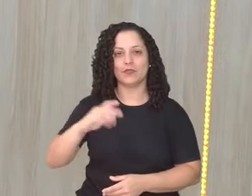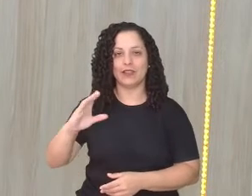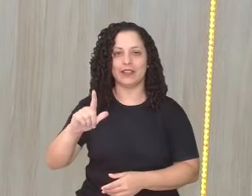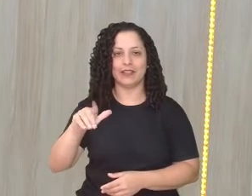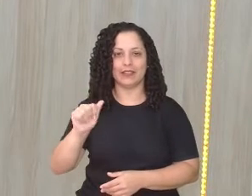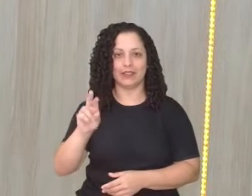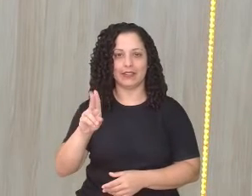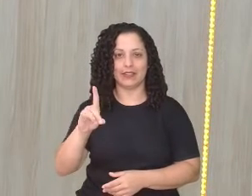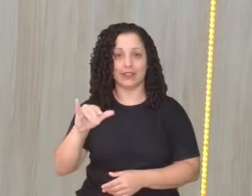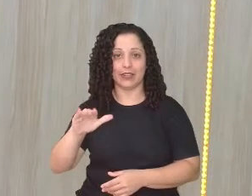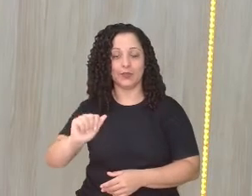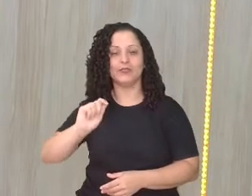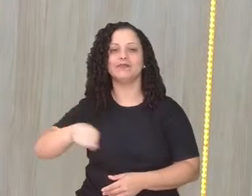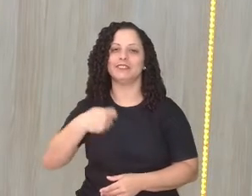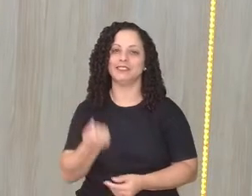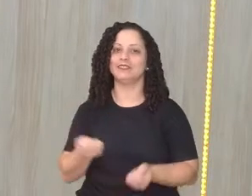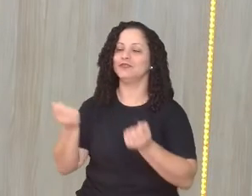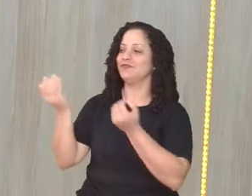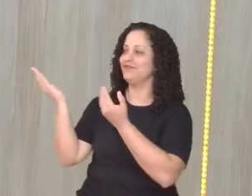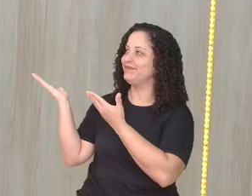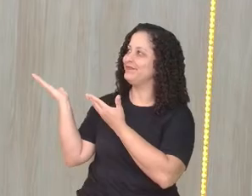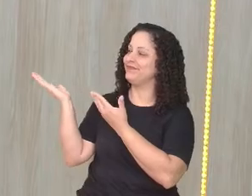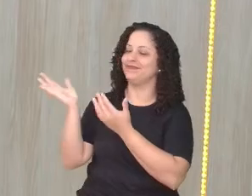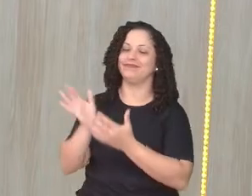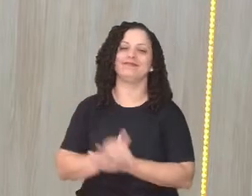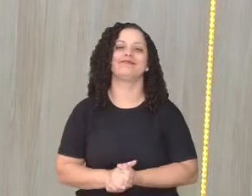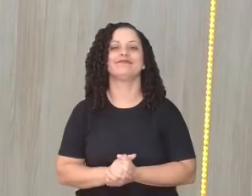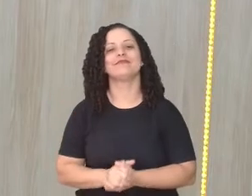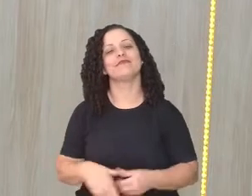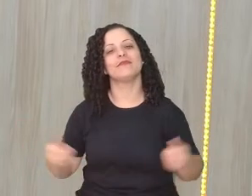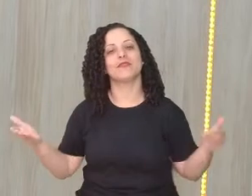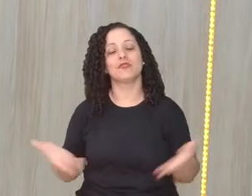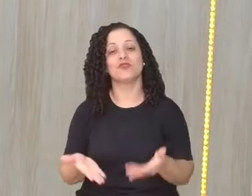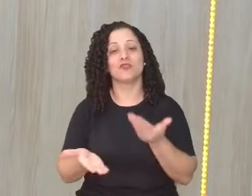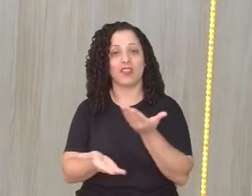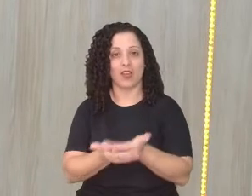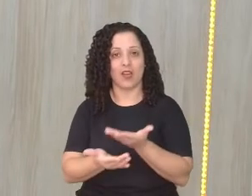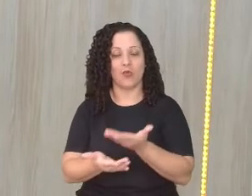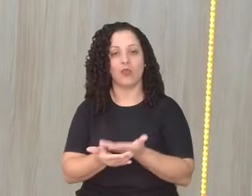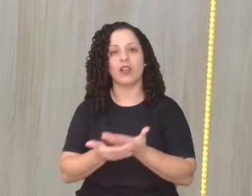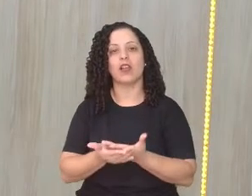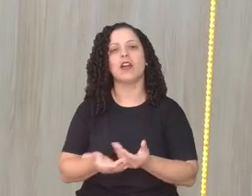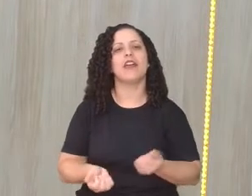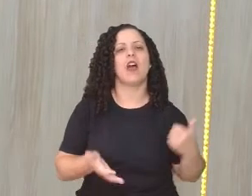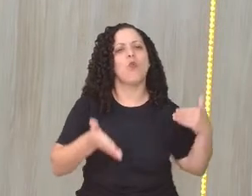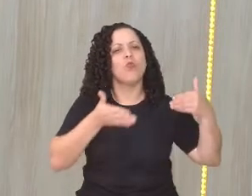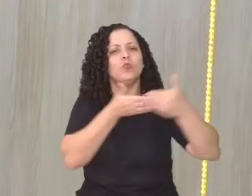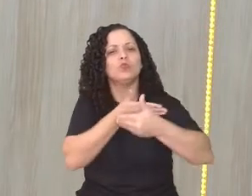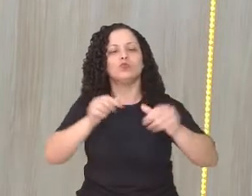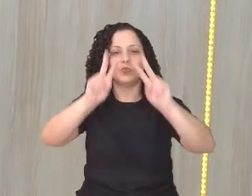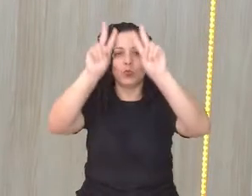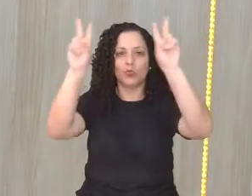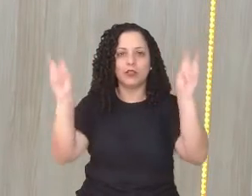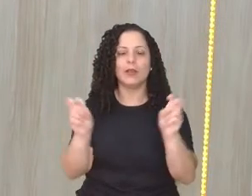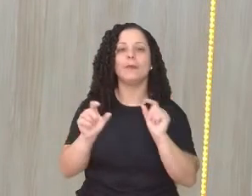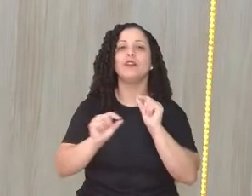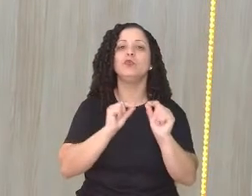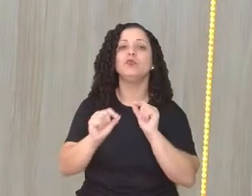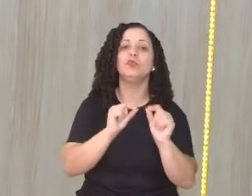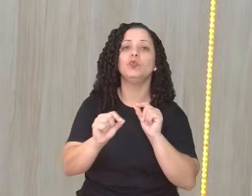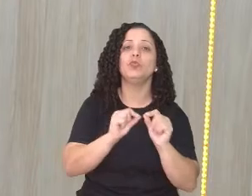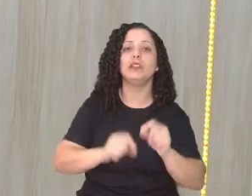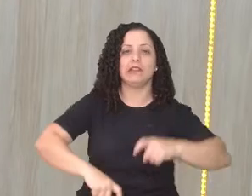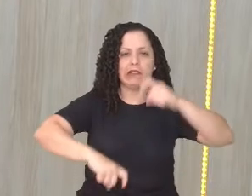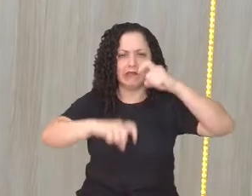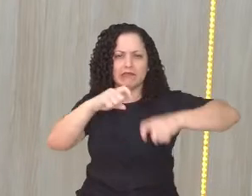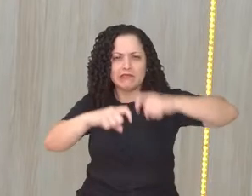Andrade Albuquerque. Este é o meu sinal. Então, nossa aula de hoje é a continuação do sistema reprodutor, dando ênfase